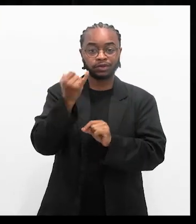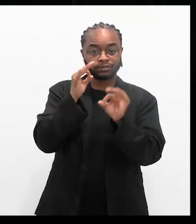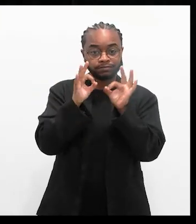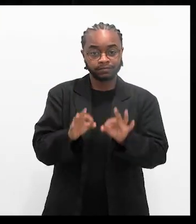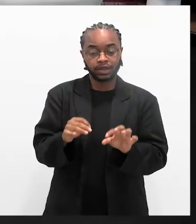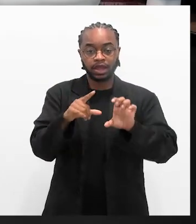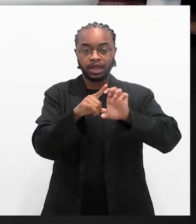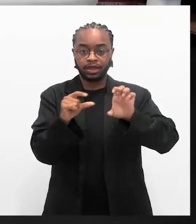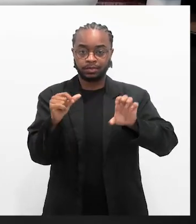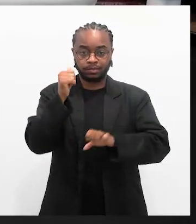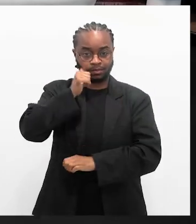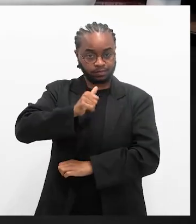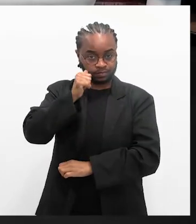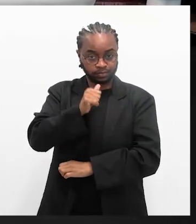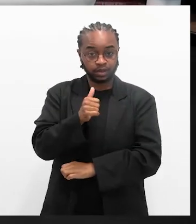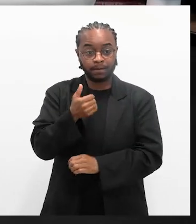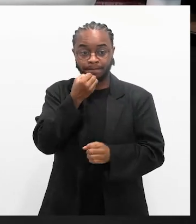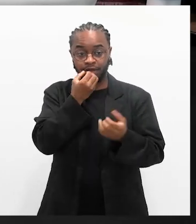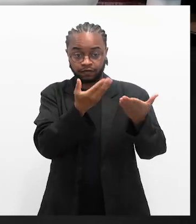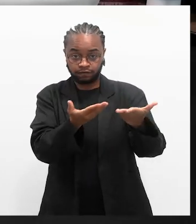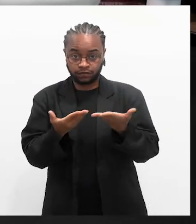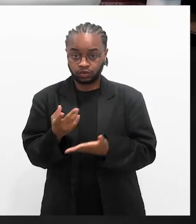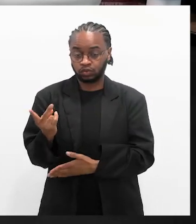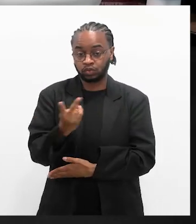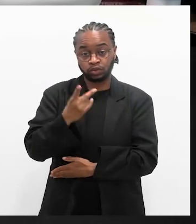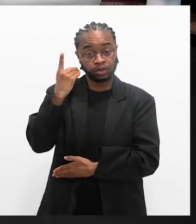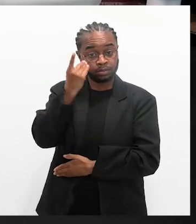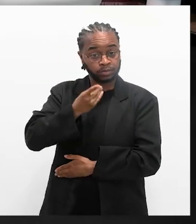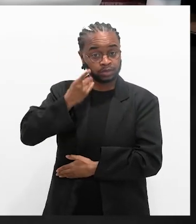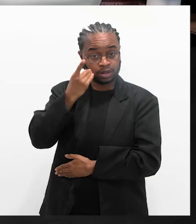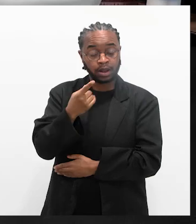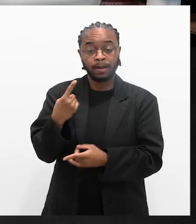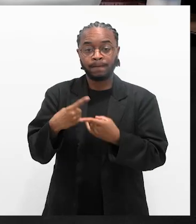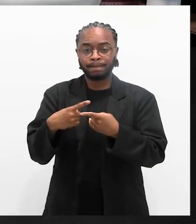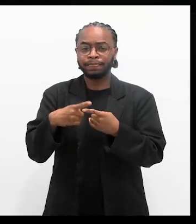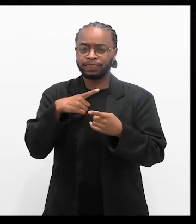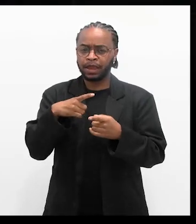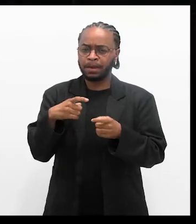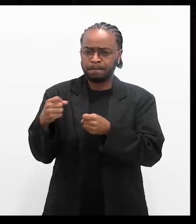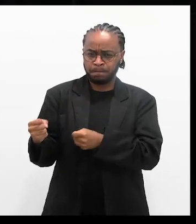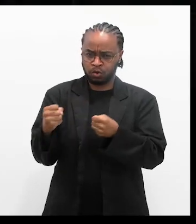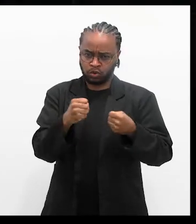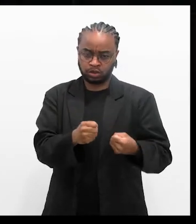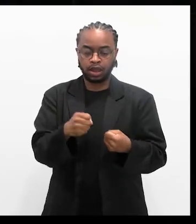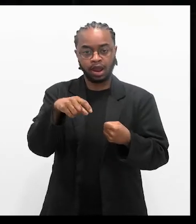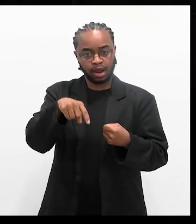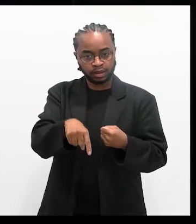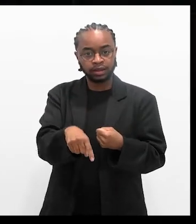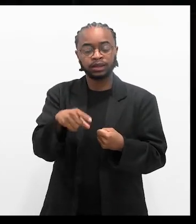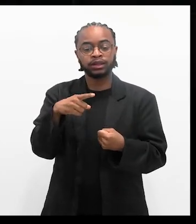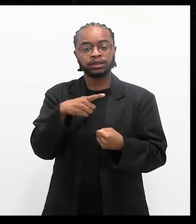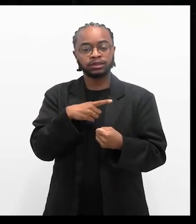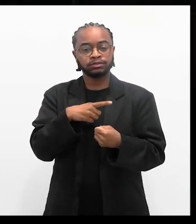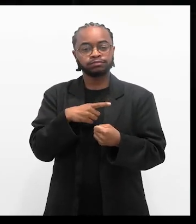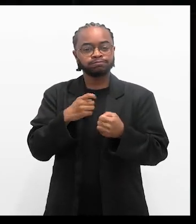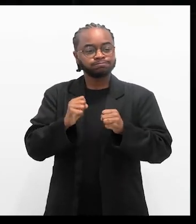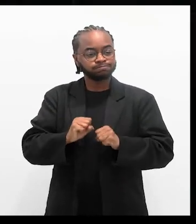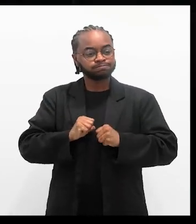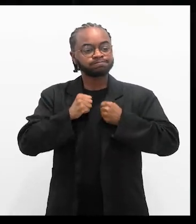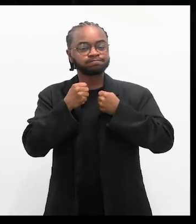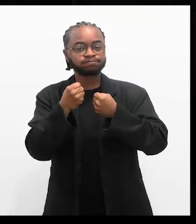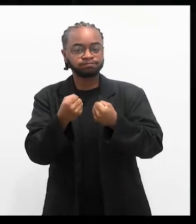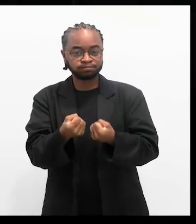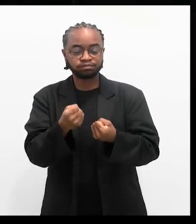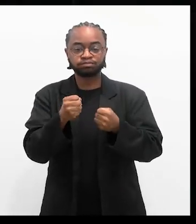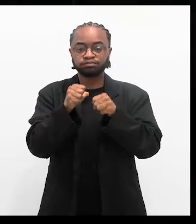feminino. Sejam bem-vindas, deputadas, deputada Soraya Santos, esse pilar, essa powerhouse que transborda, que está sendo